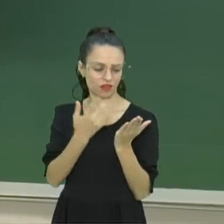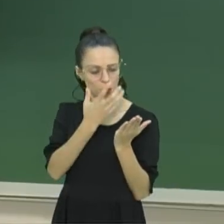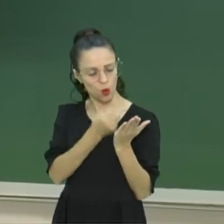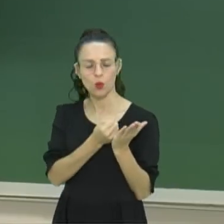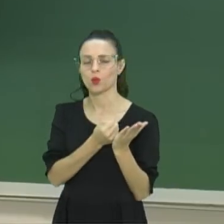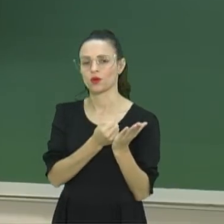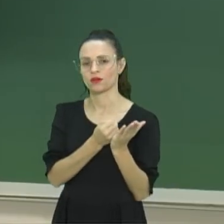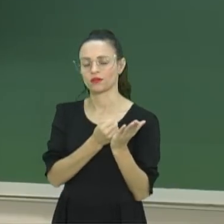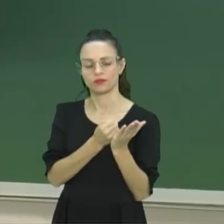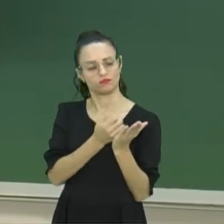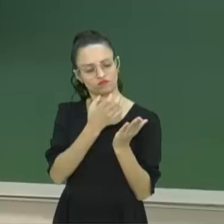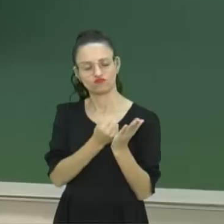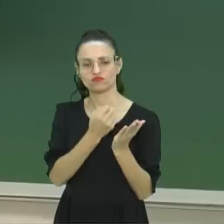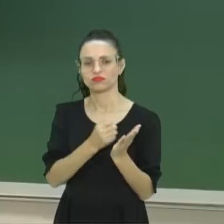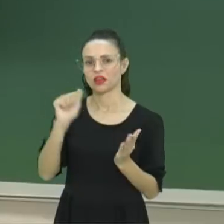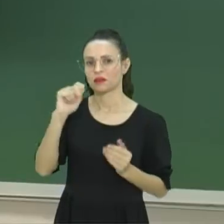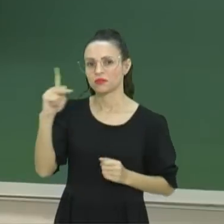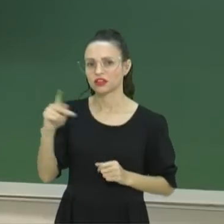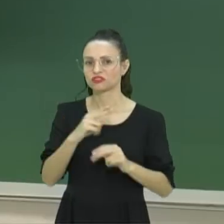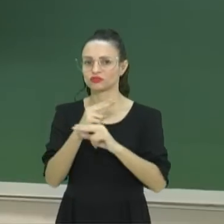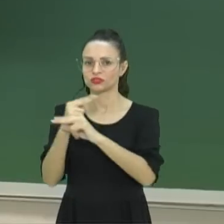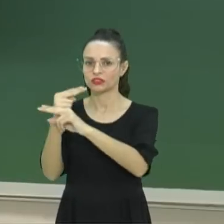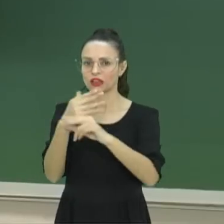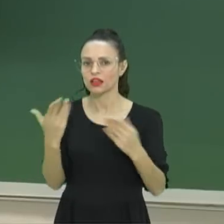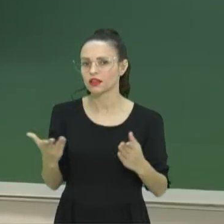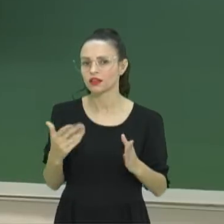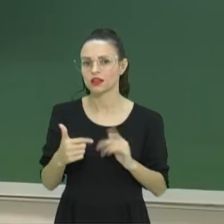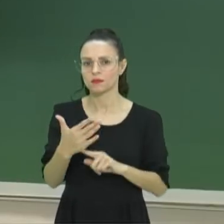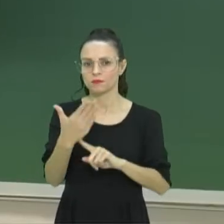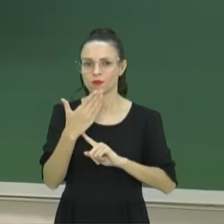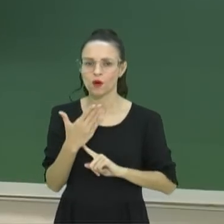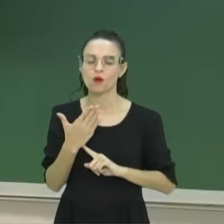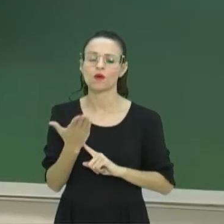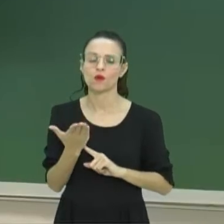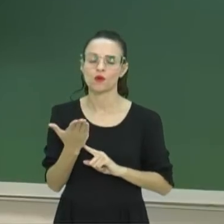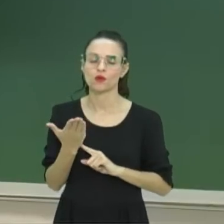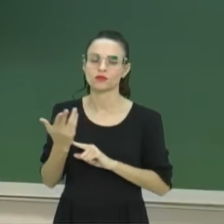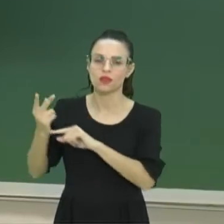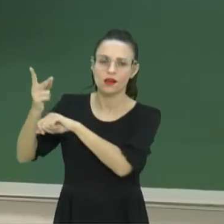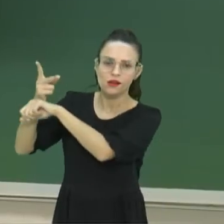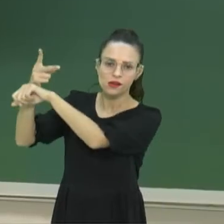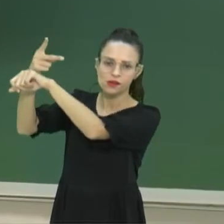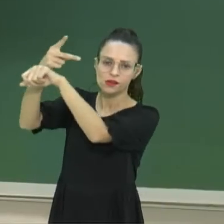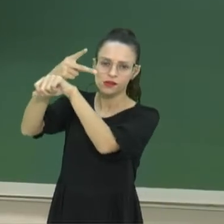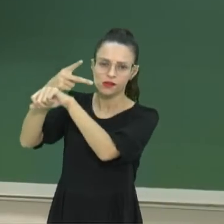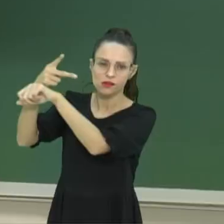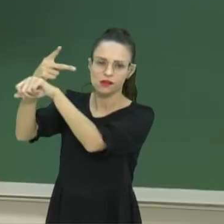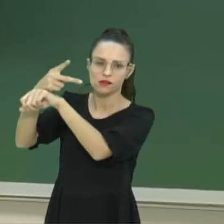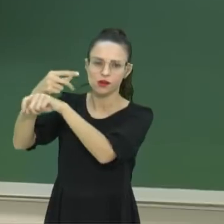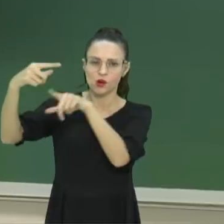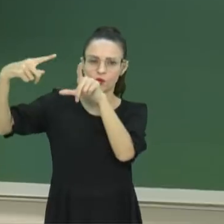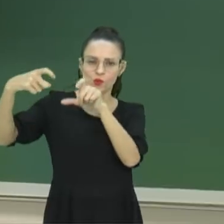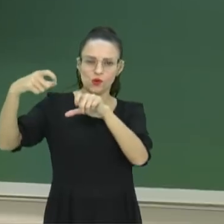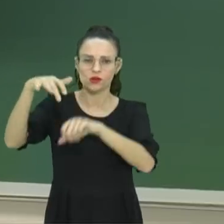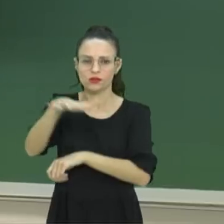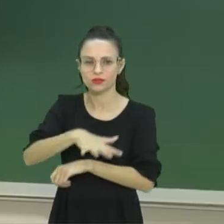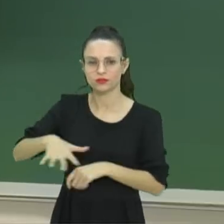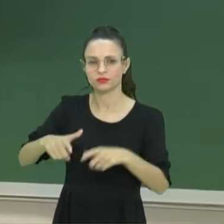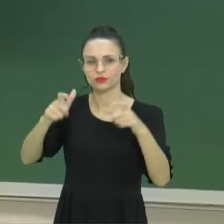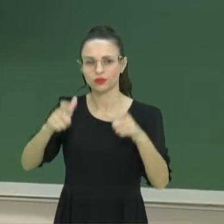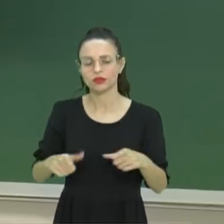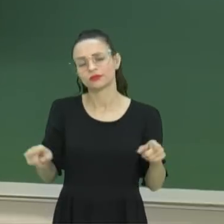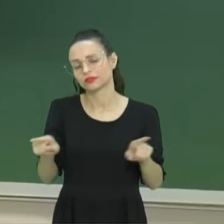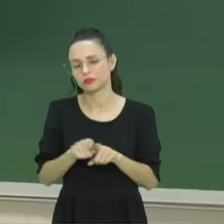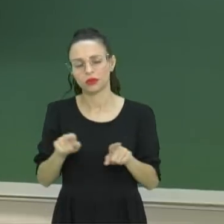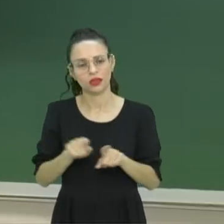seja no celular com um aplicativo, né, que demonstre essa forma de conhecer o território,